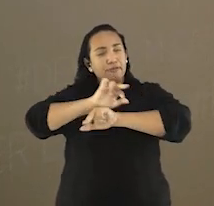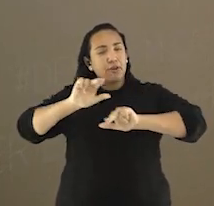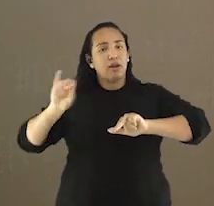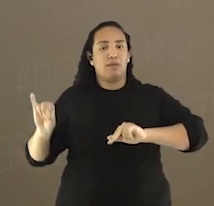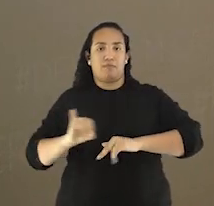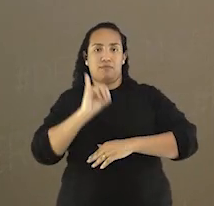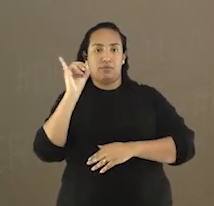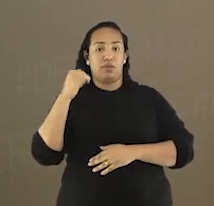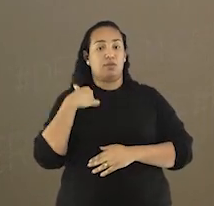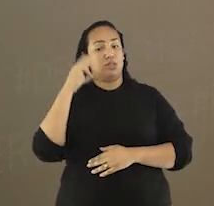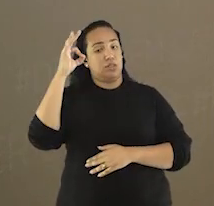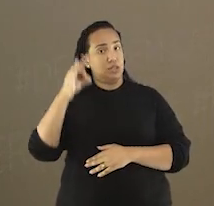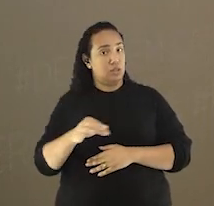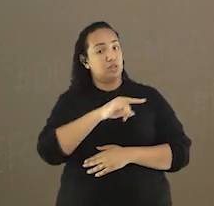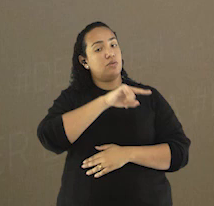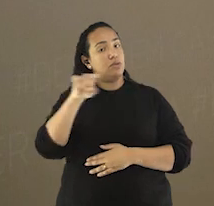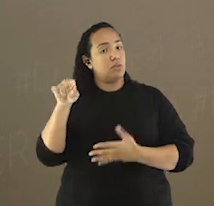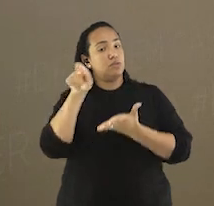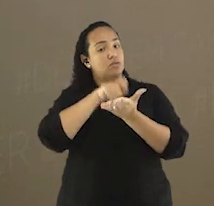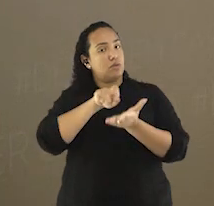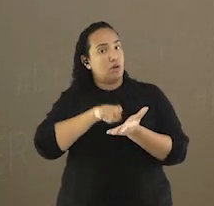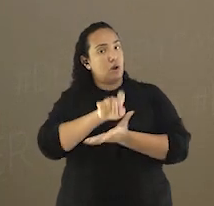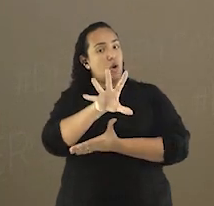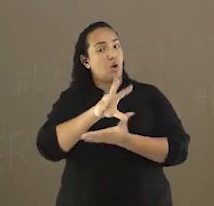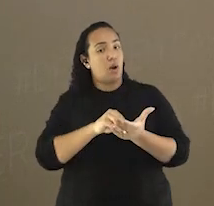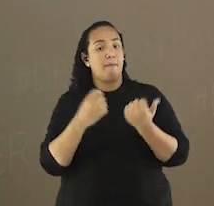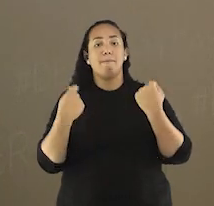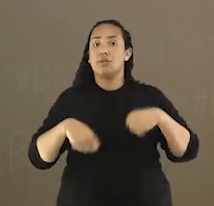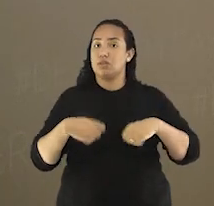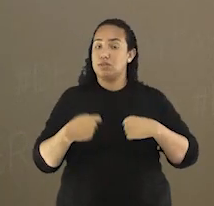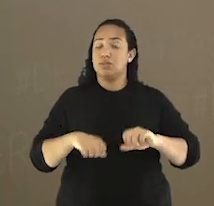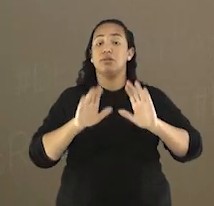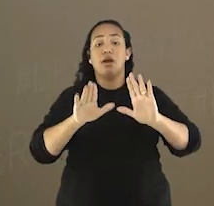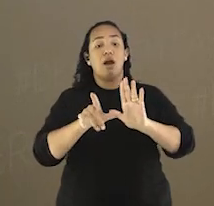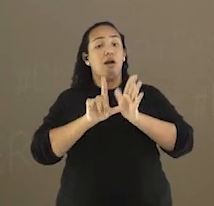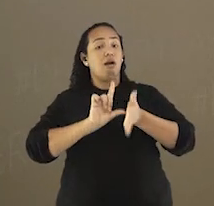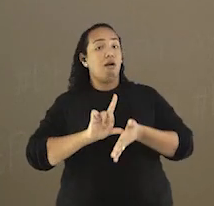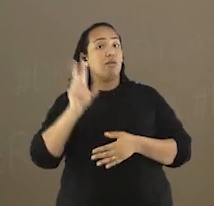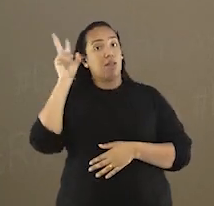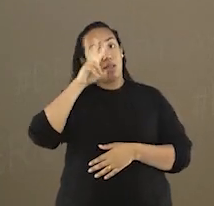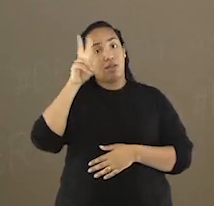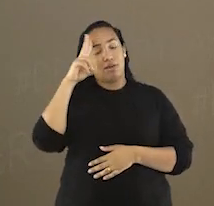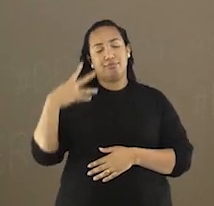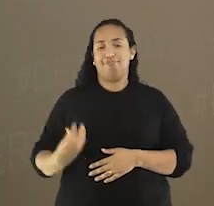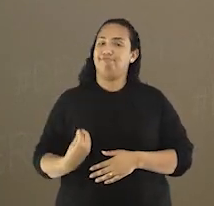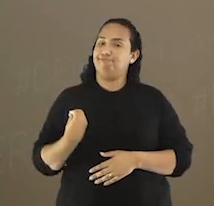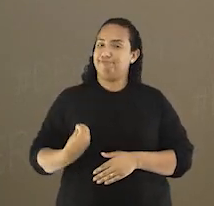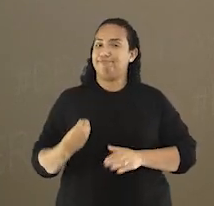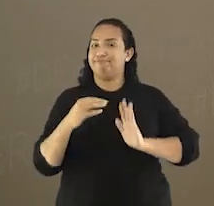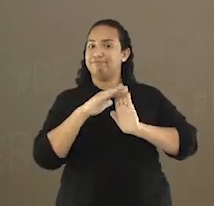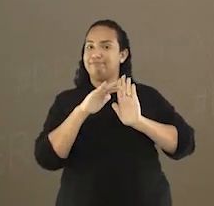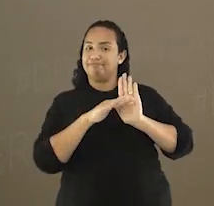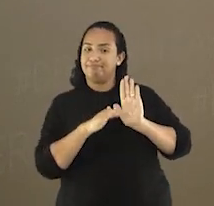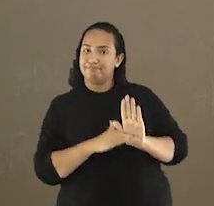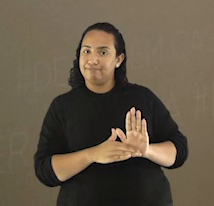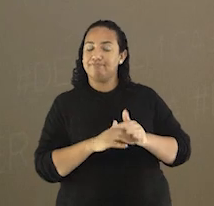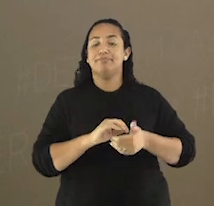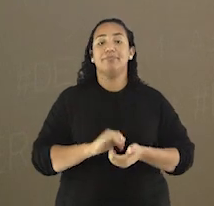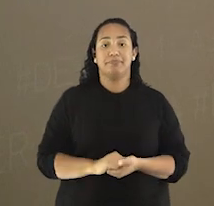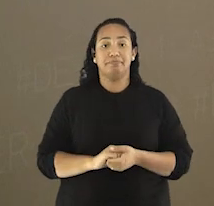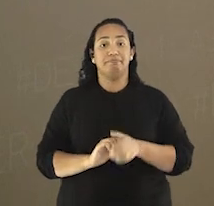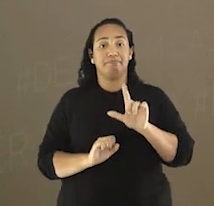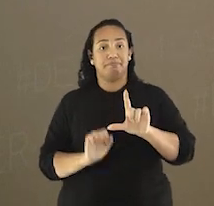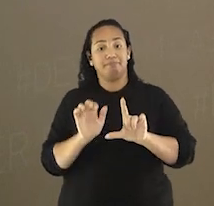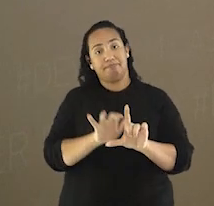eu tenho certeza que você vai precisar anotar. Mas antes, não se esqueça de assinar a lista de presença. Basta você